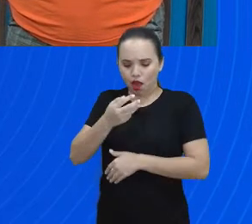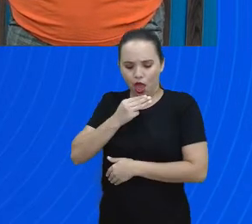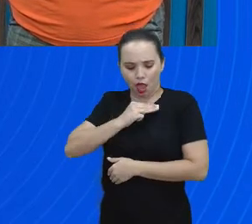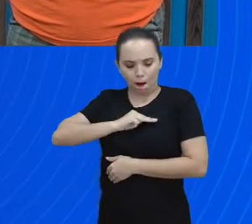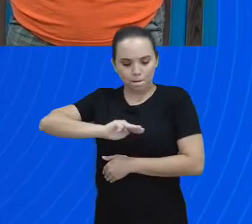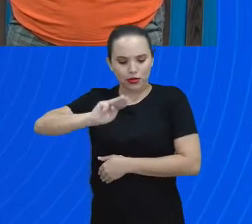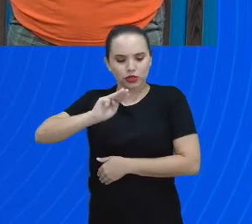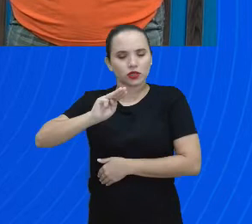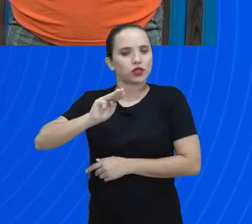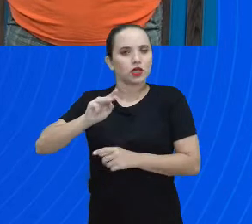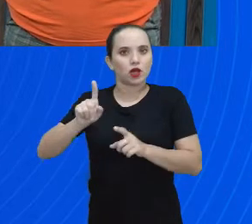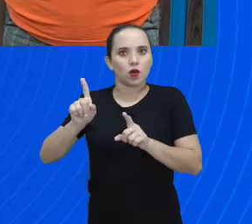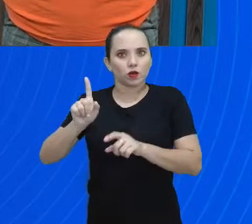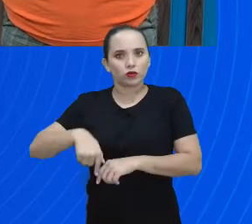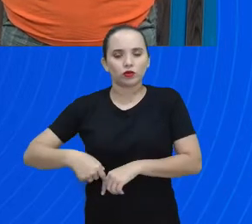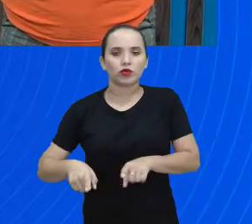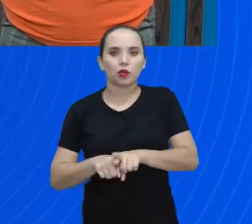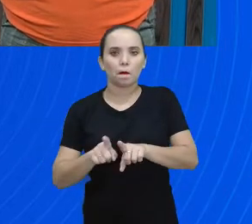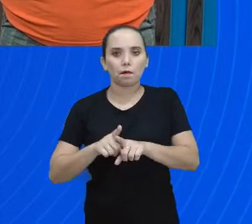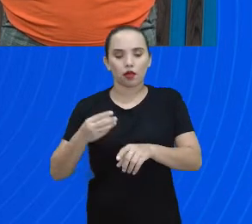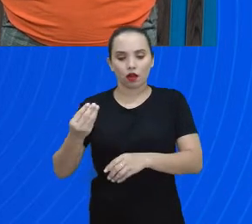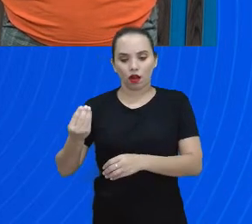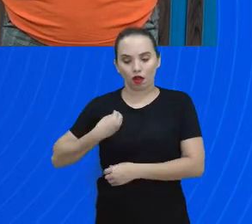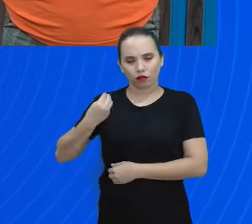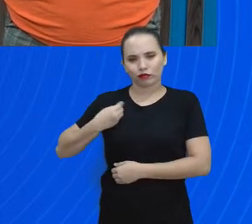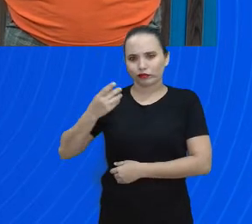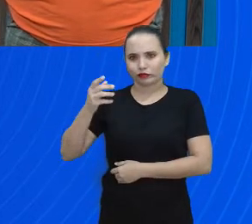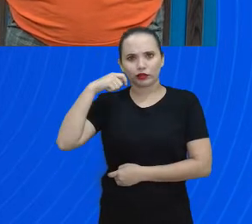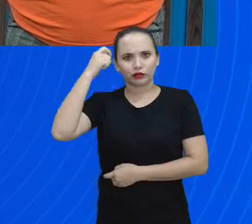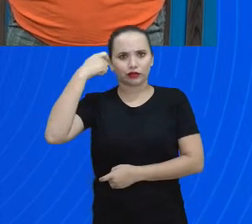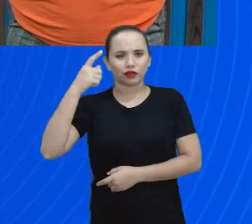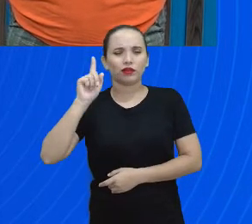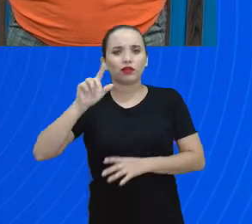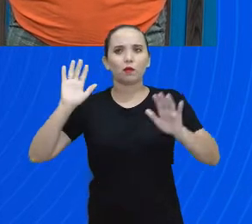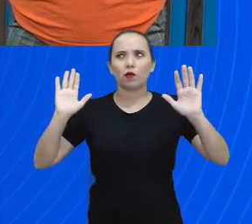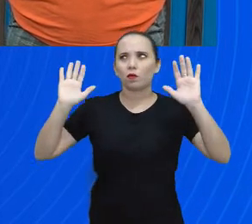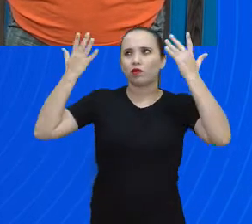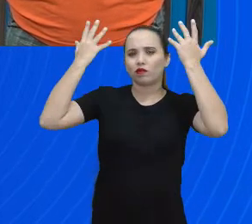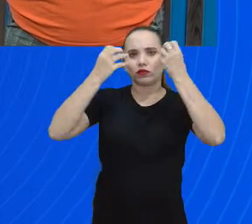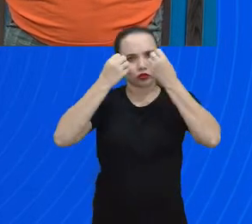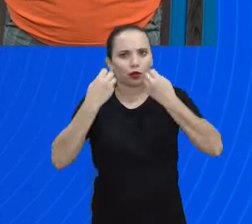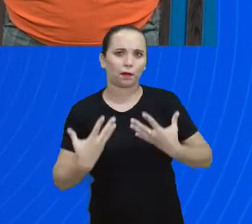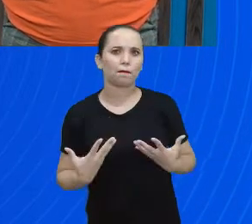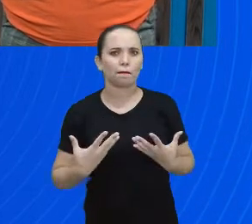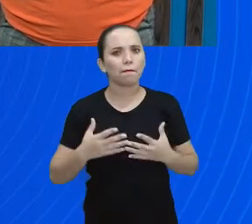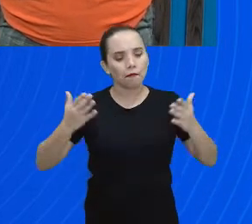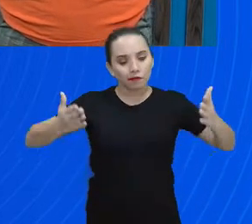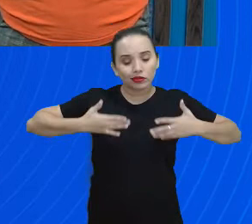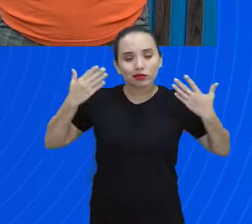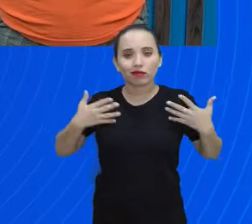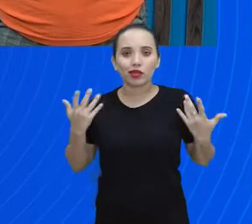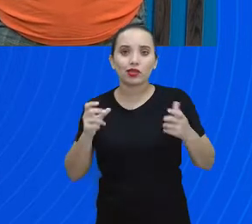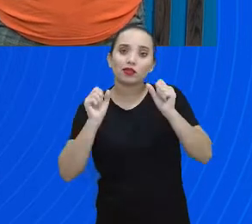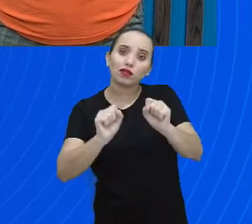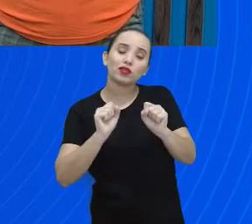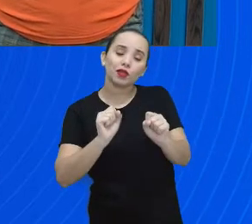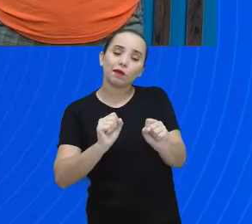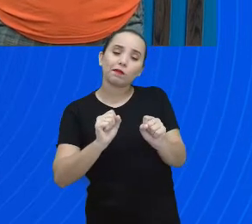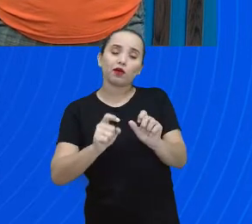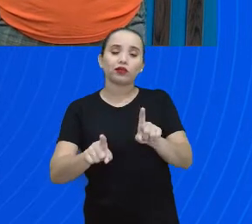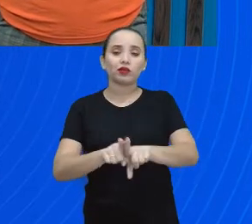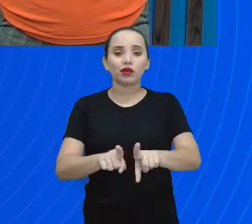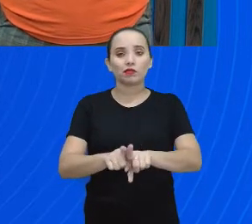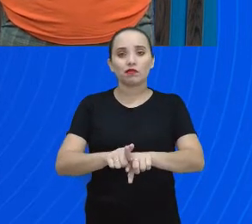dos artistas e como uma festa também, como algo que é muito bom, que é divertido, que é festivo e que pode fazer com que